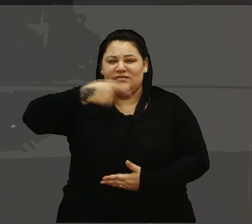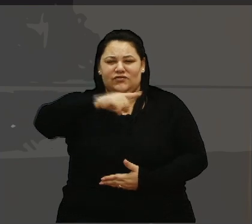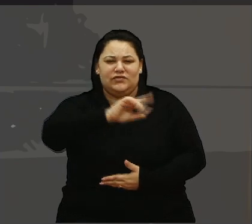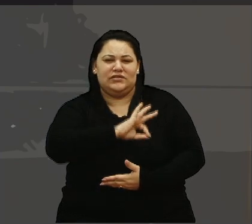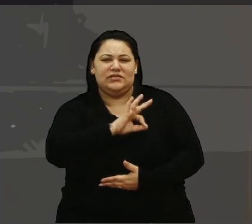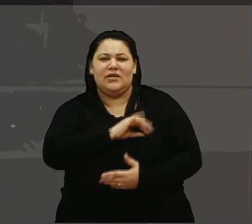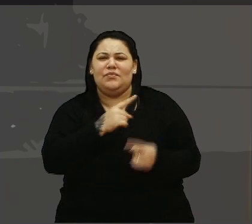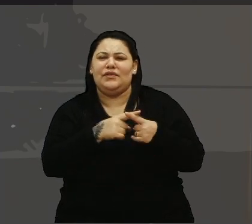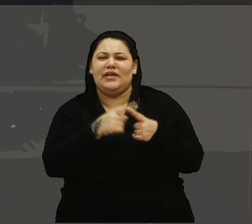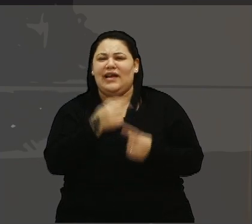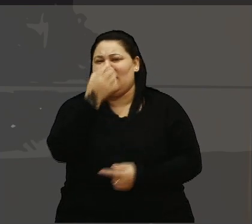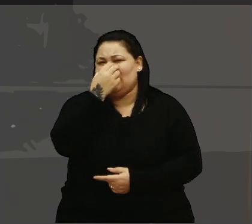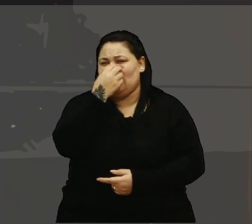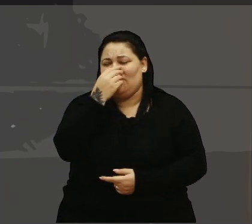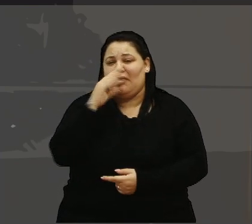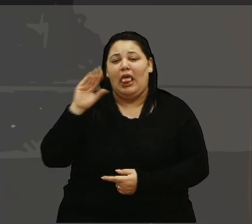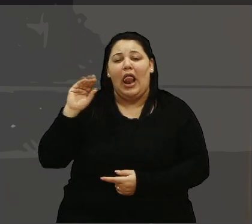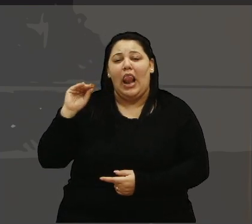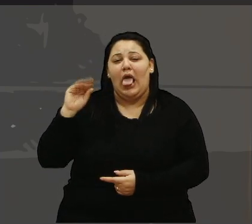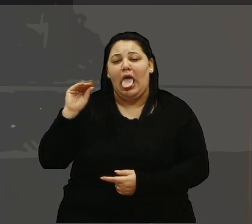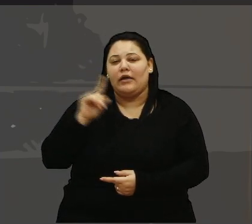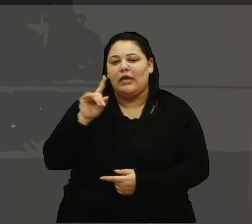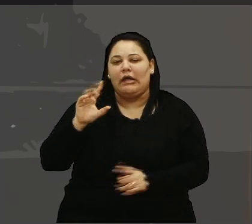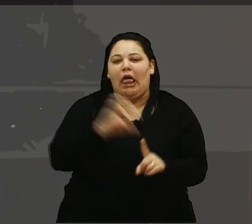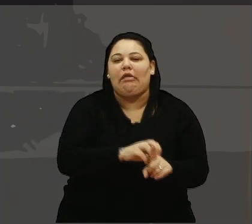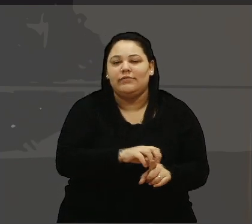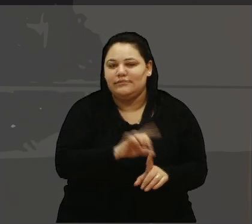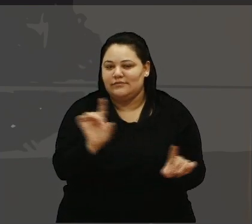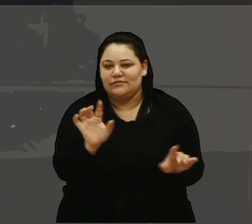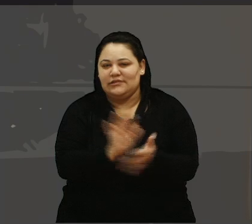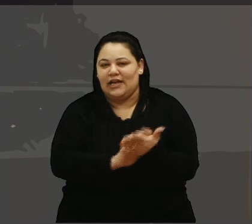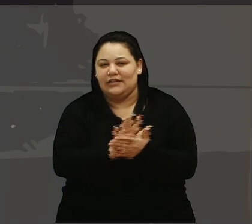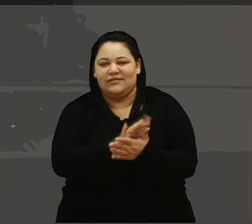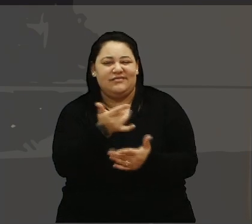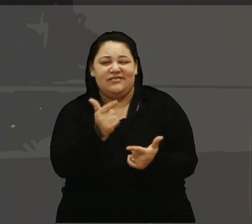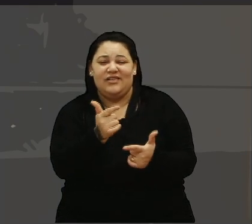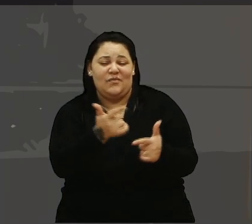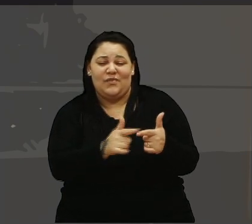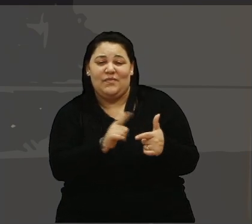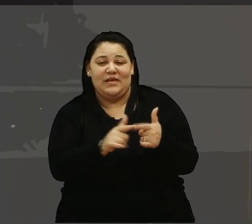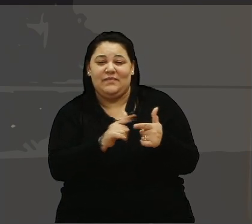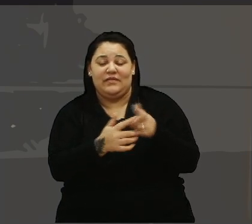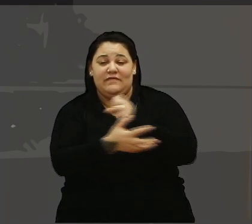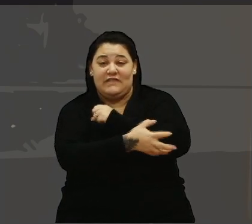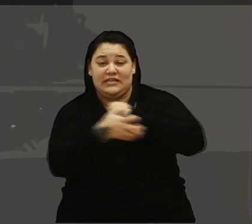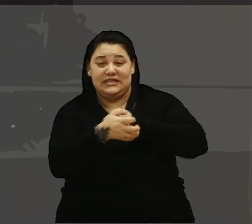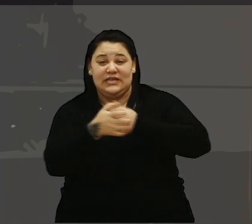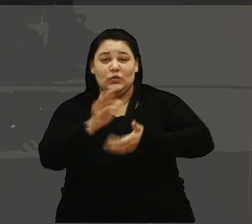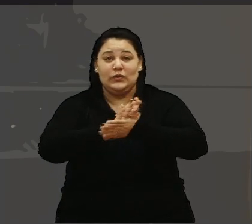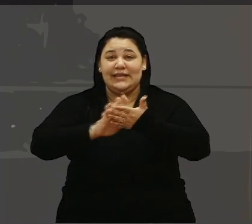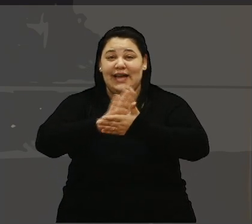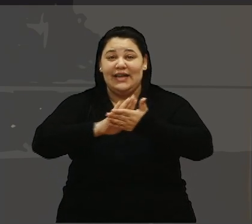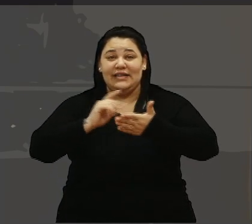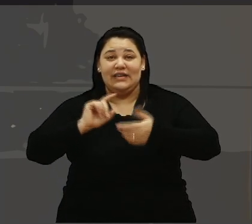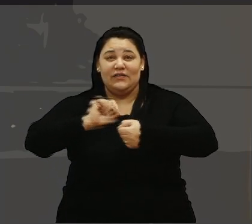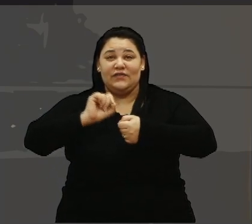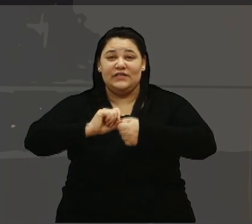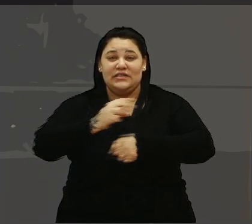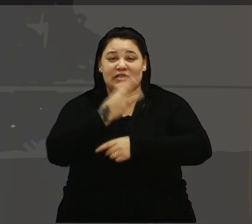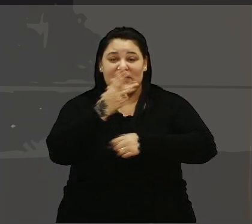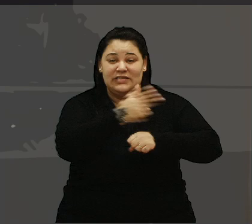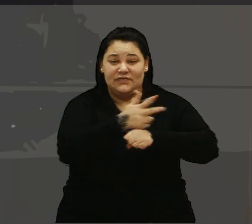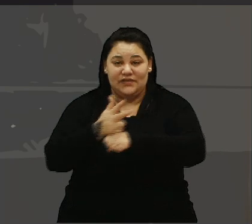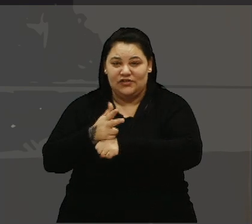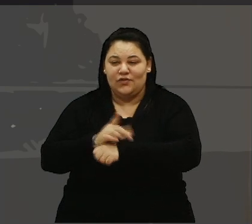que muito late não morde. Então não tenho nenhum problema, tá? Com facção, com quem venha me ameaçar. Eu fiz 3 vídeos que dá uma dor de cabeça para eles. Lá